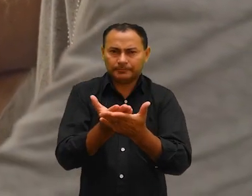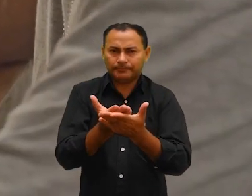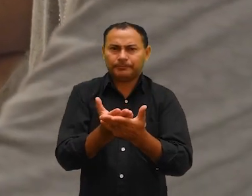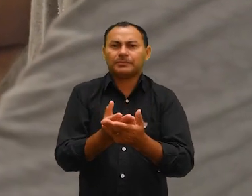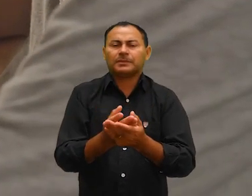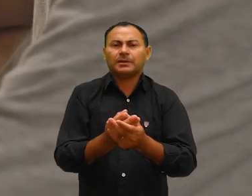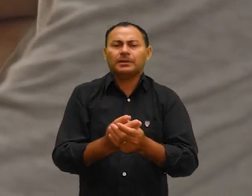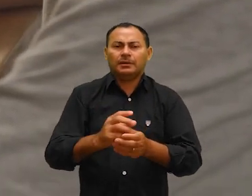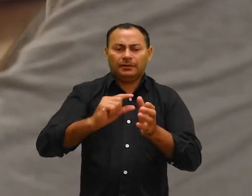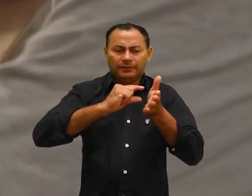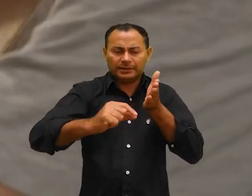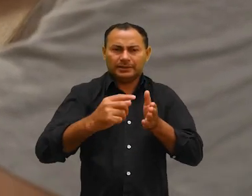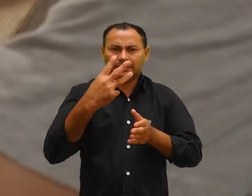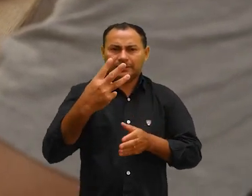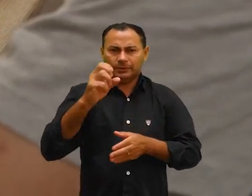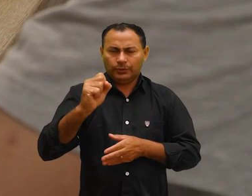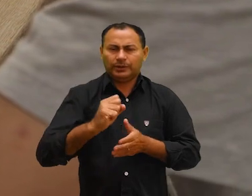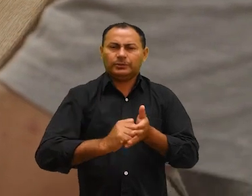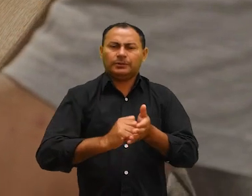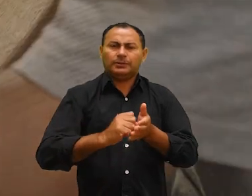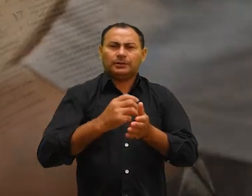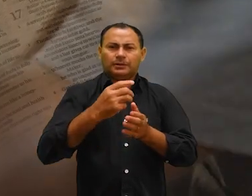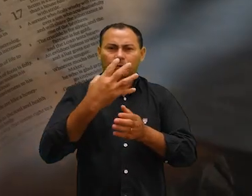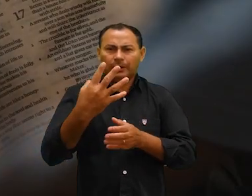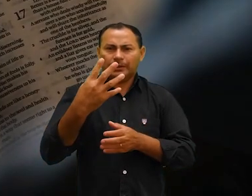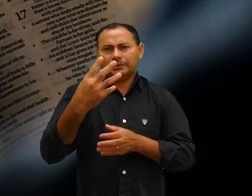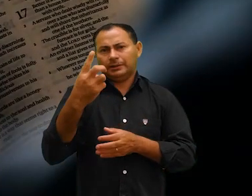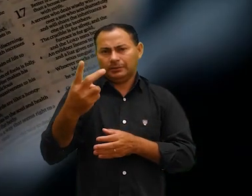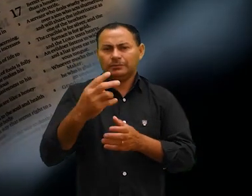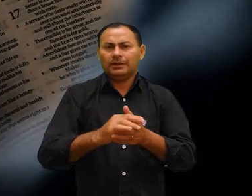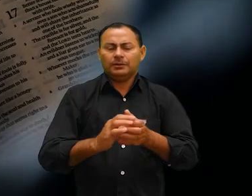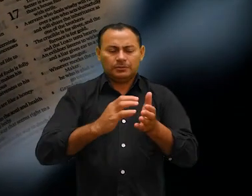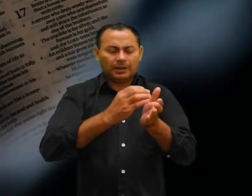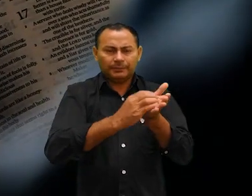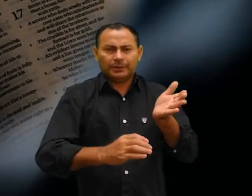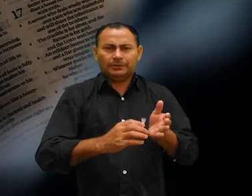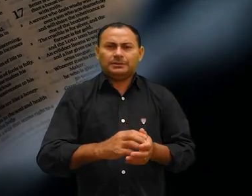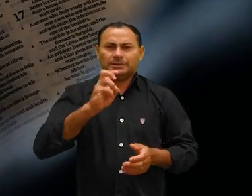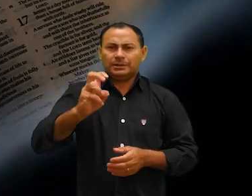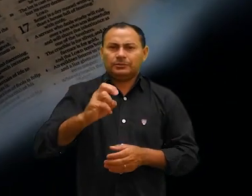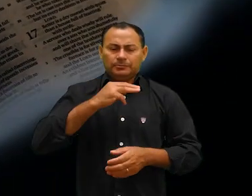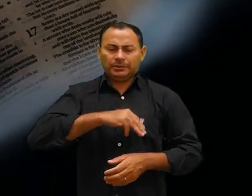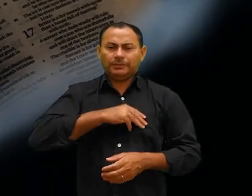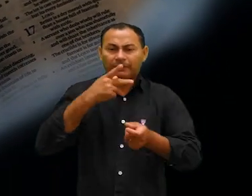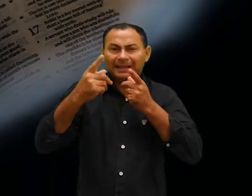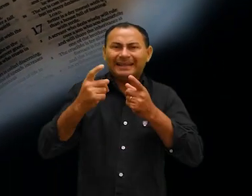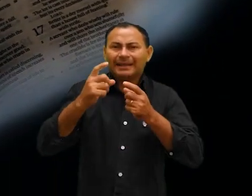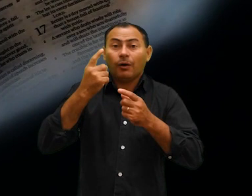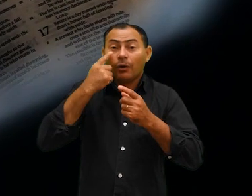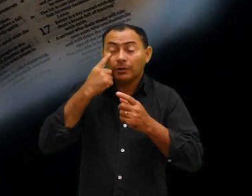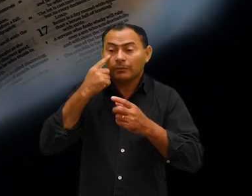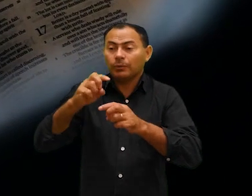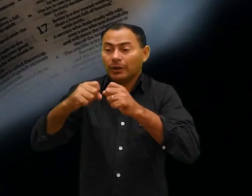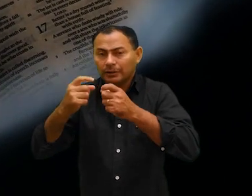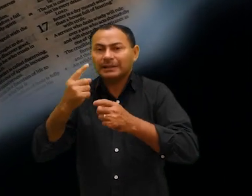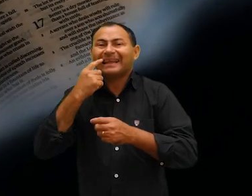estudando. O versículo 38 ao 42 do capítulo 5 de Mateus diz: "Vocês ouviram o que foi dito. Olho por olho e dente por dente,